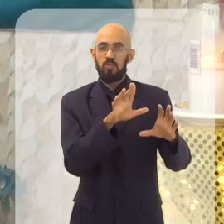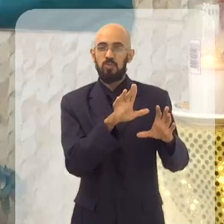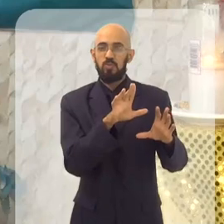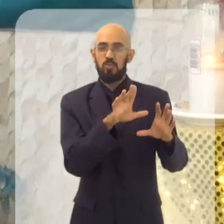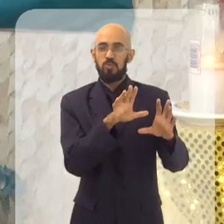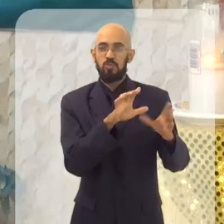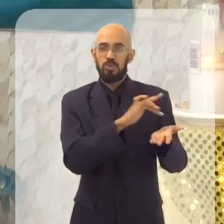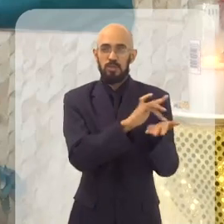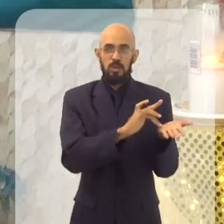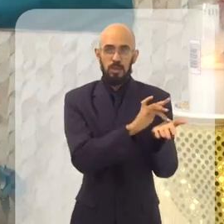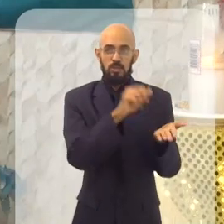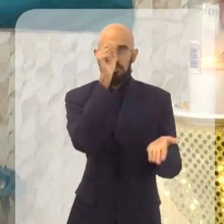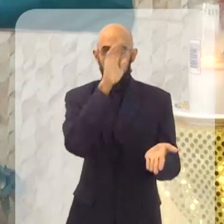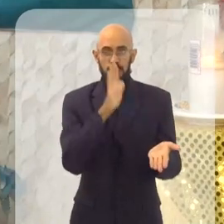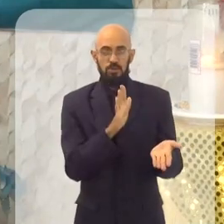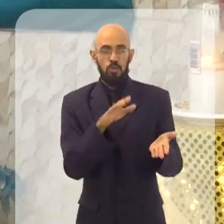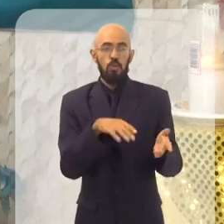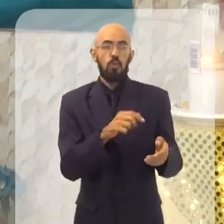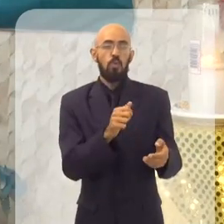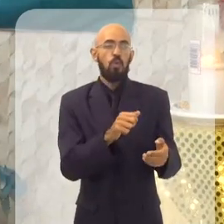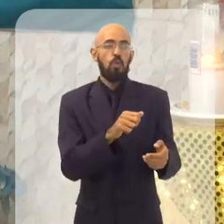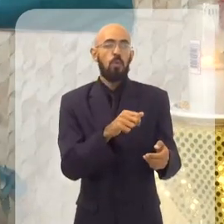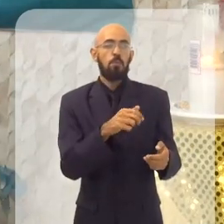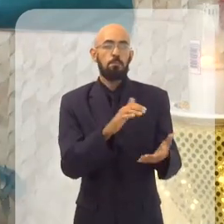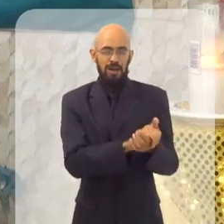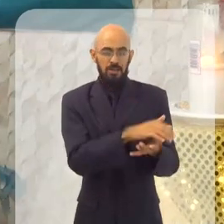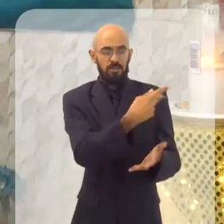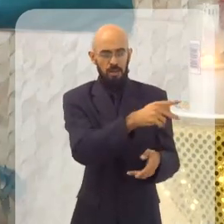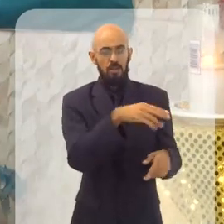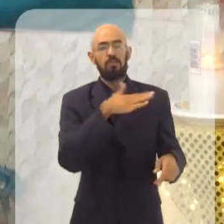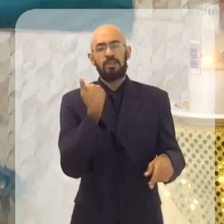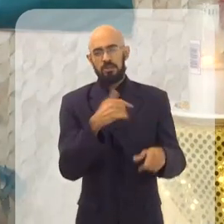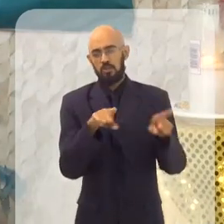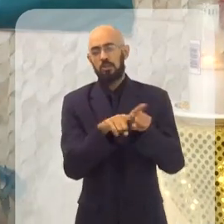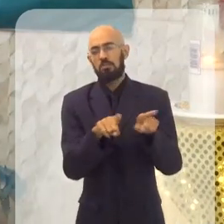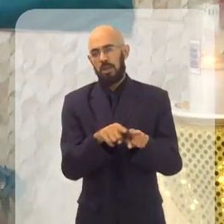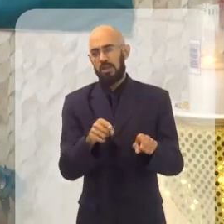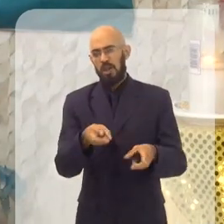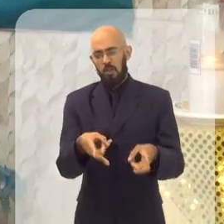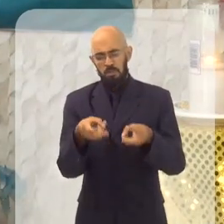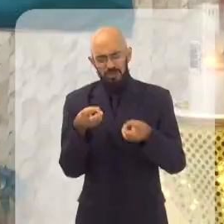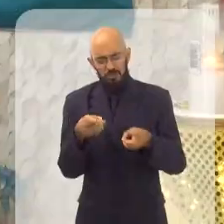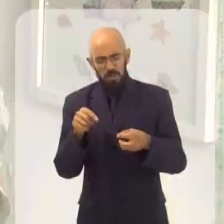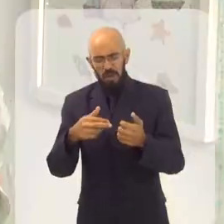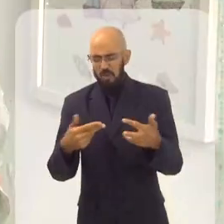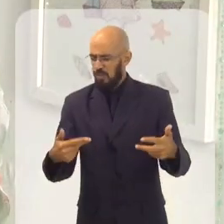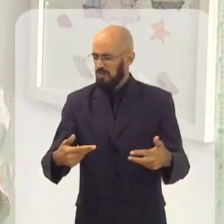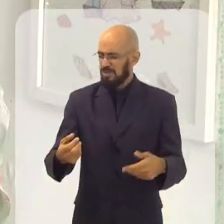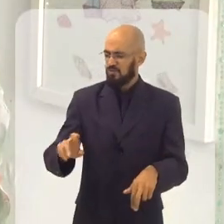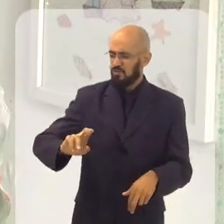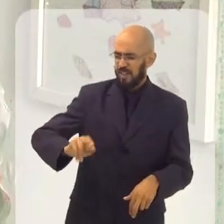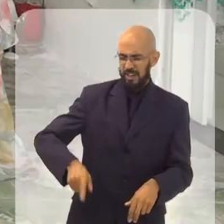Brasil, que também já faleceu. E eu vi uma coisa bem peculiar que eu nunca tinha